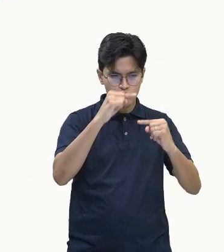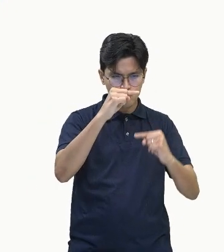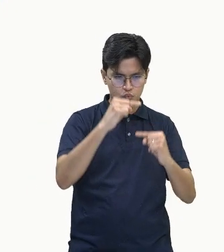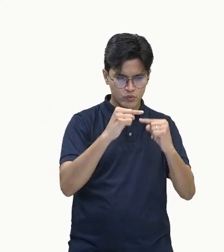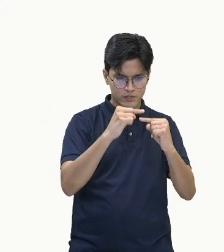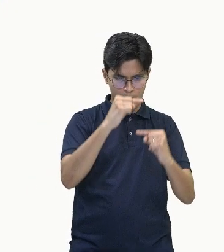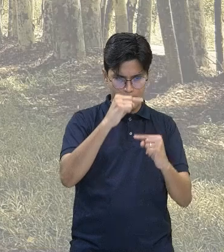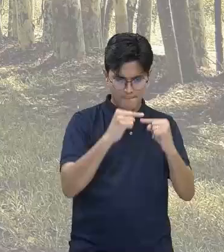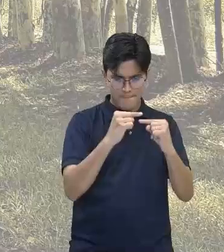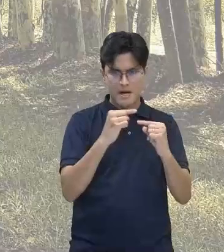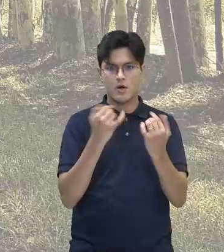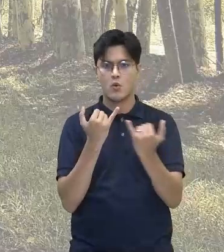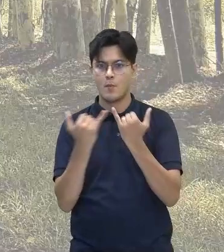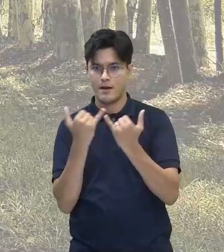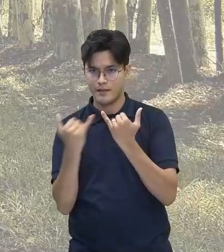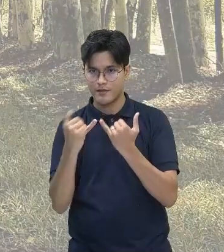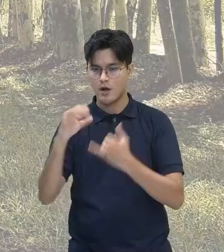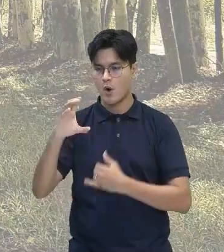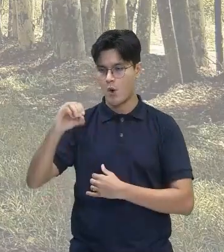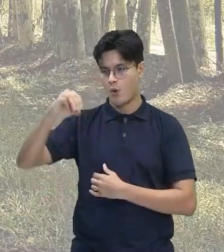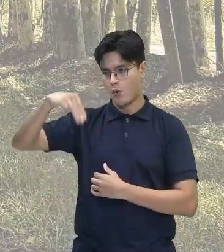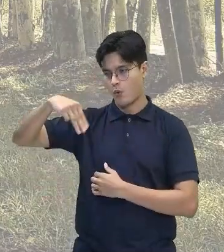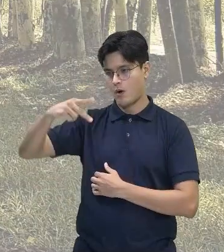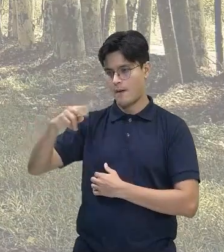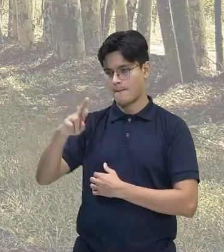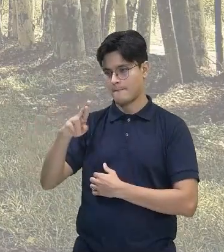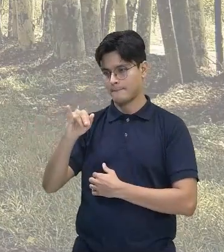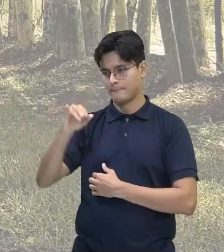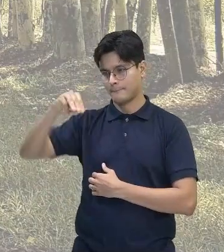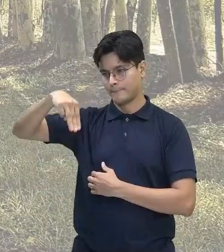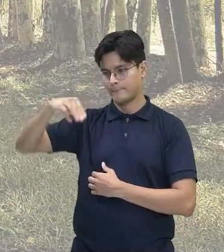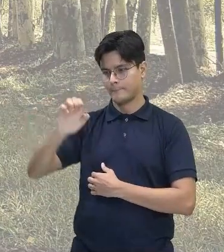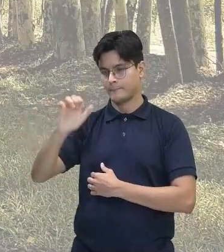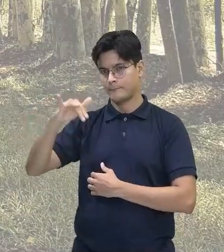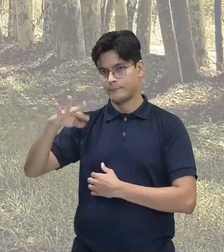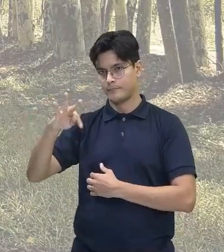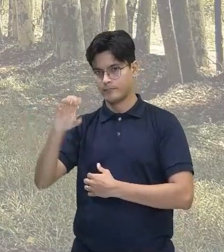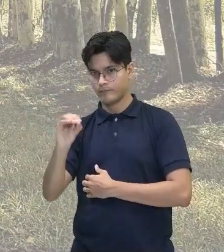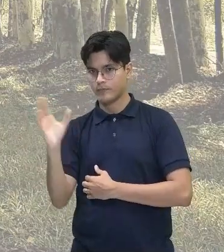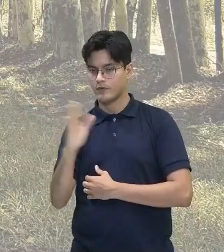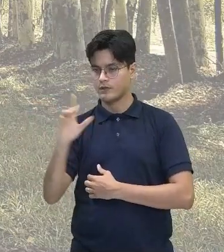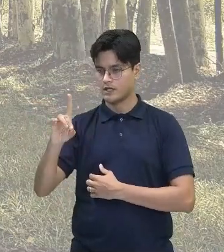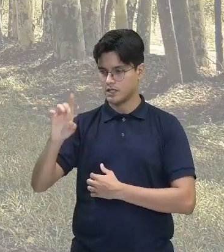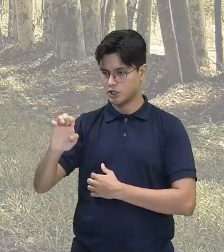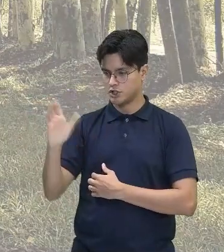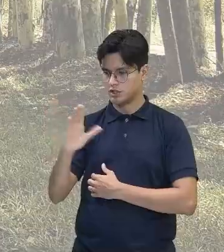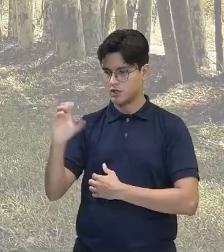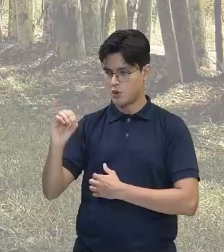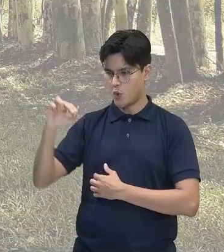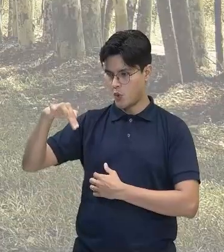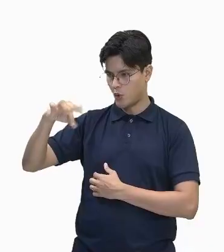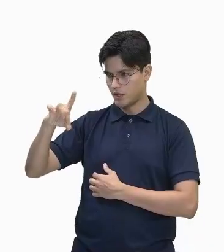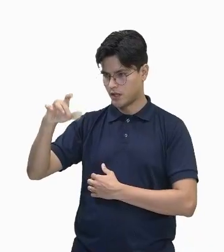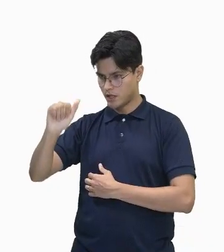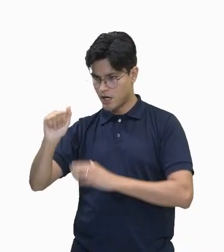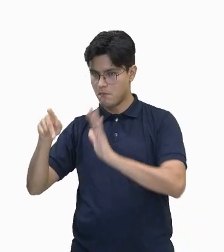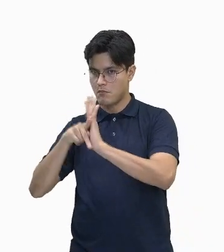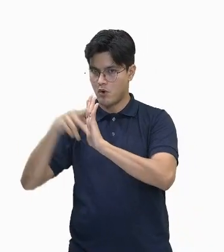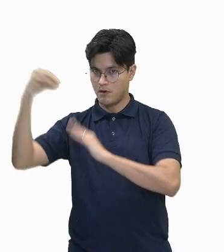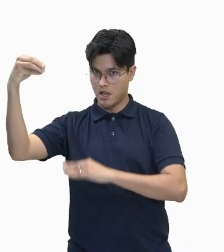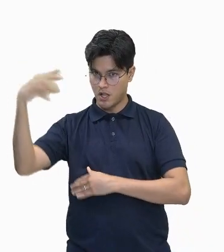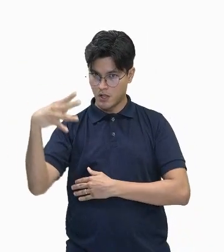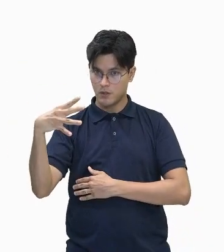próxima do comprimento de onda da luz. Tá certo, pessoal? Esse detalhe aí é importante. Esse